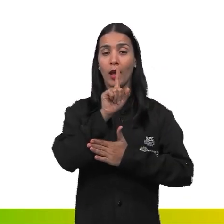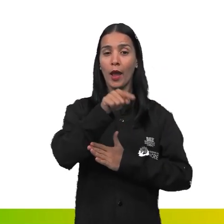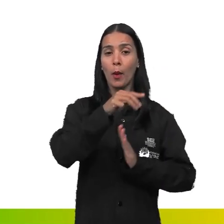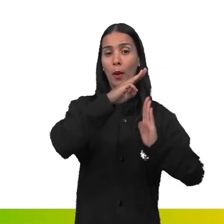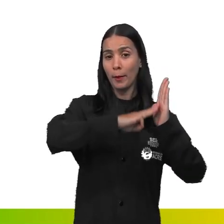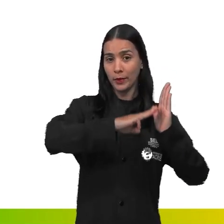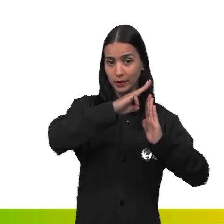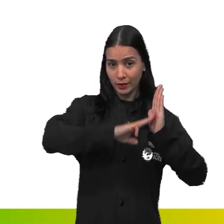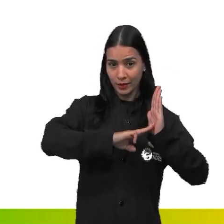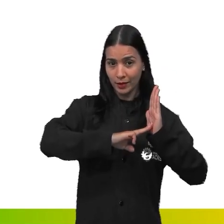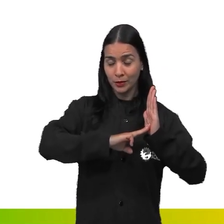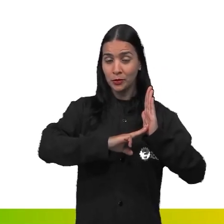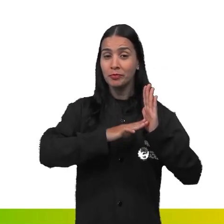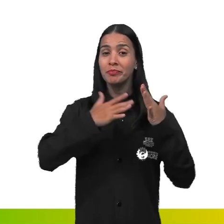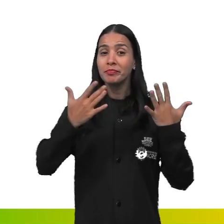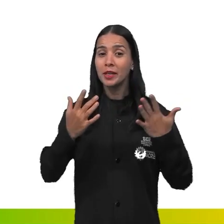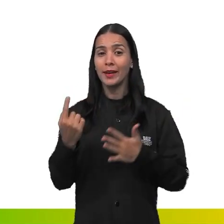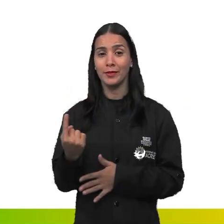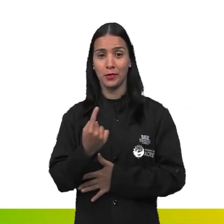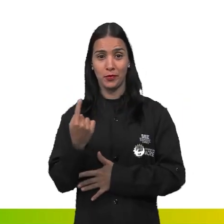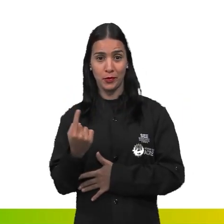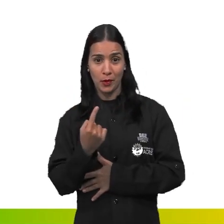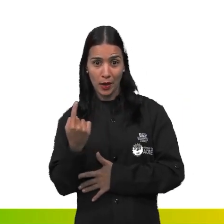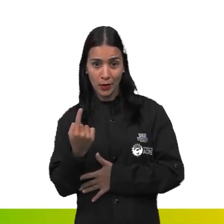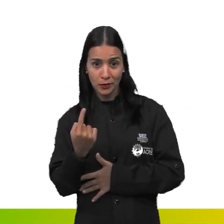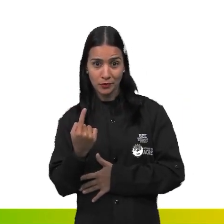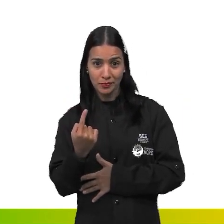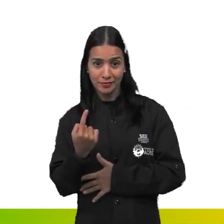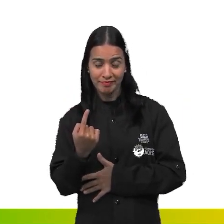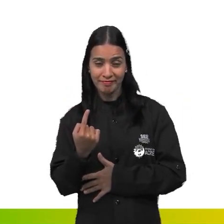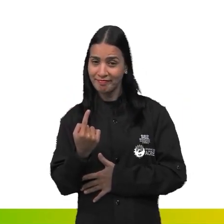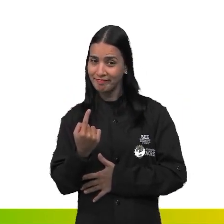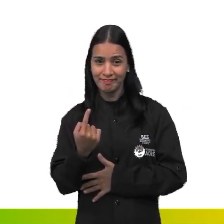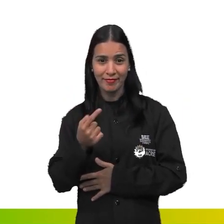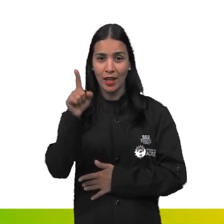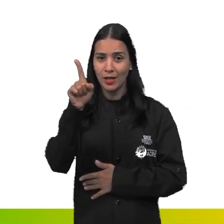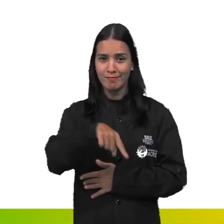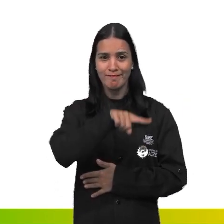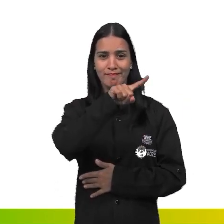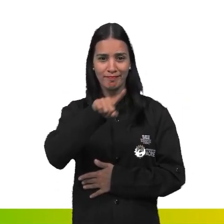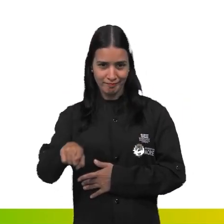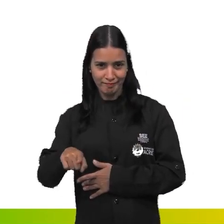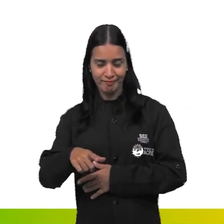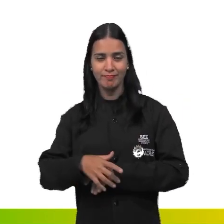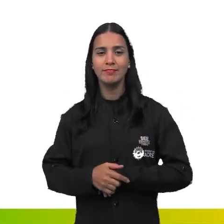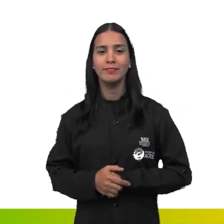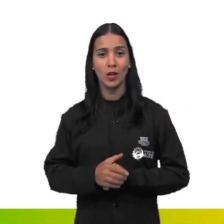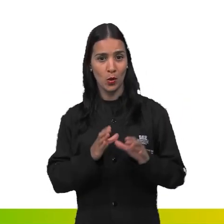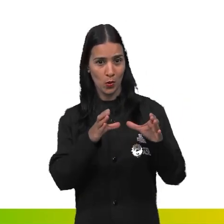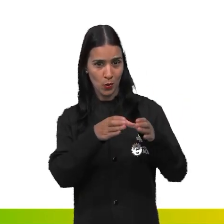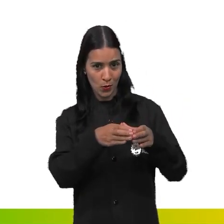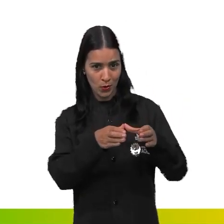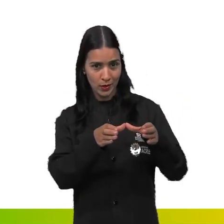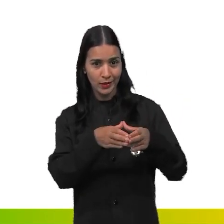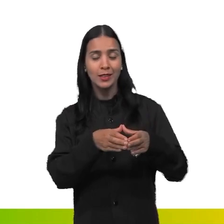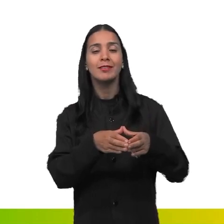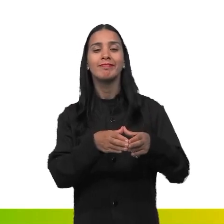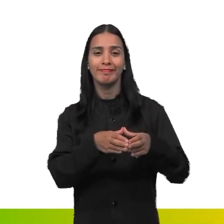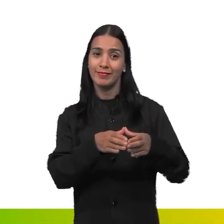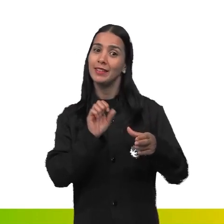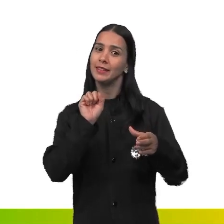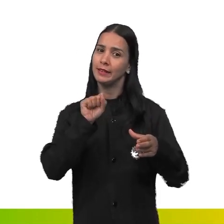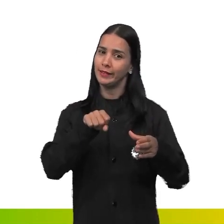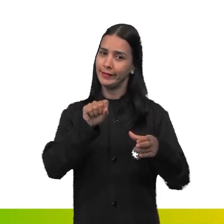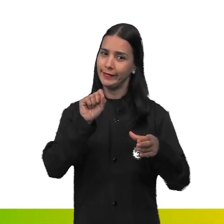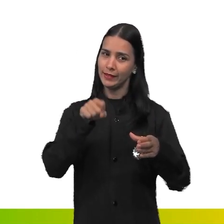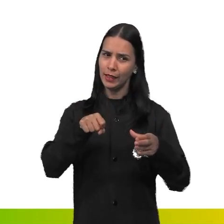modalidade individual? Já sabemos que não. Então, eu já arrisco o gabarito da A. Coletiva? Pode ser.